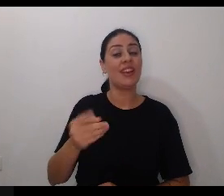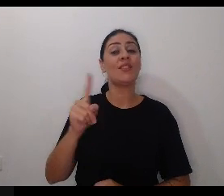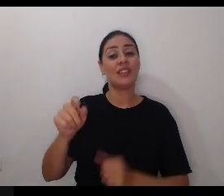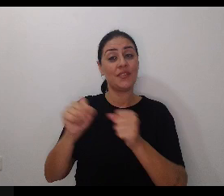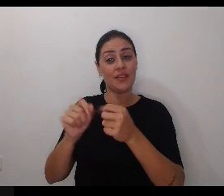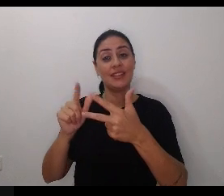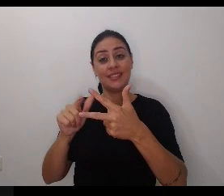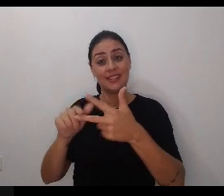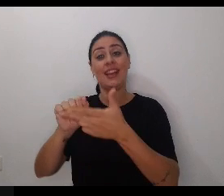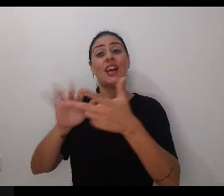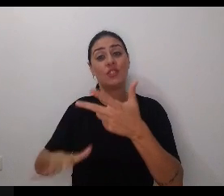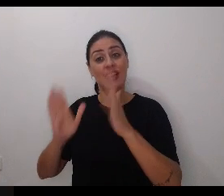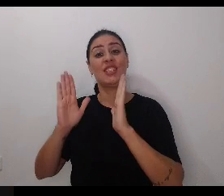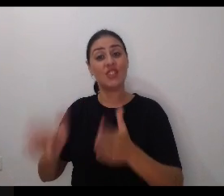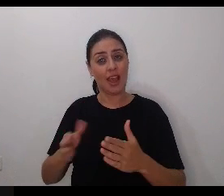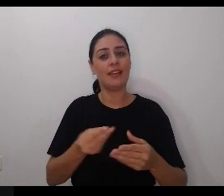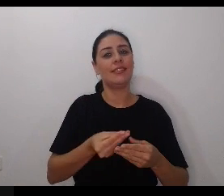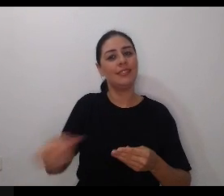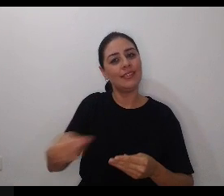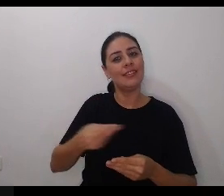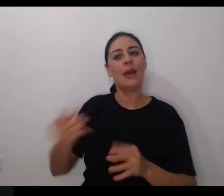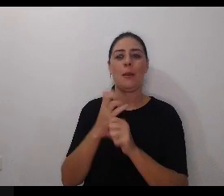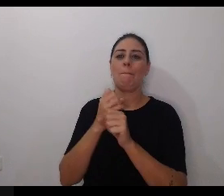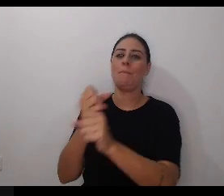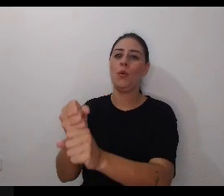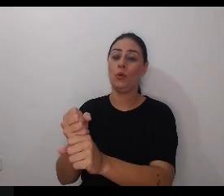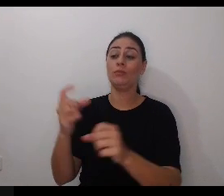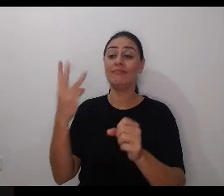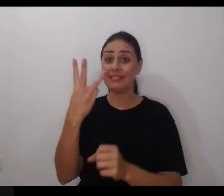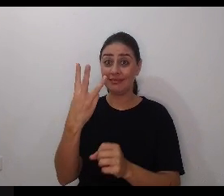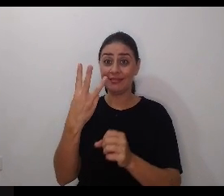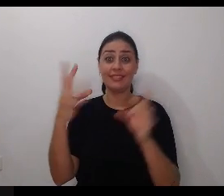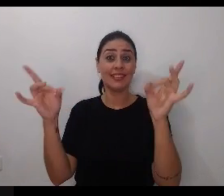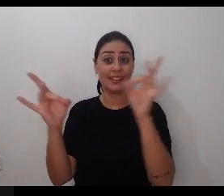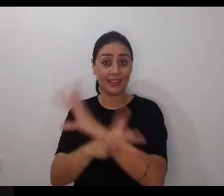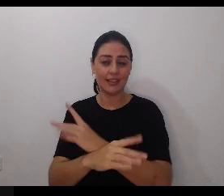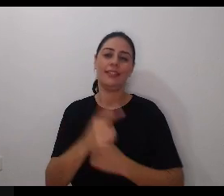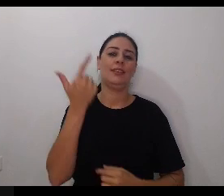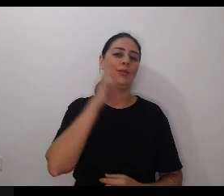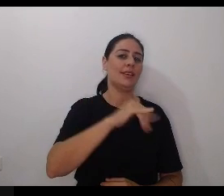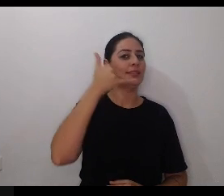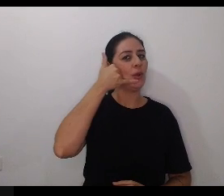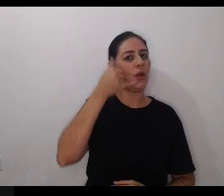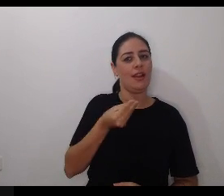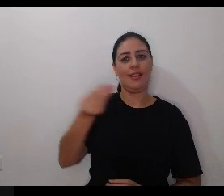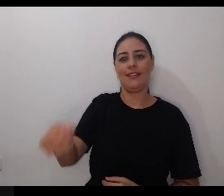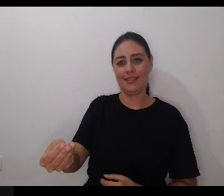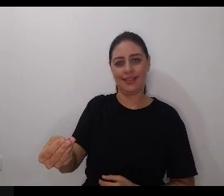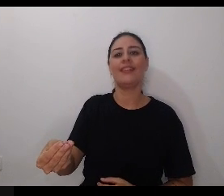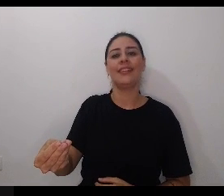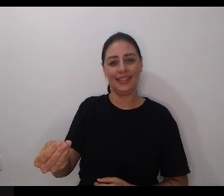uma fichinha e quando ela completar 3, ela pode usar esse celular. Né? E aí a gente pode estimular ela a fazer